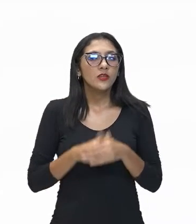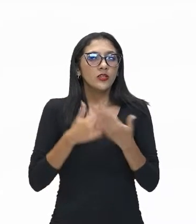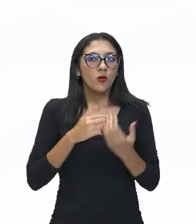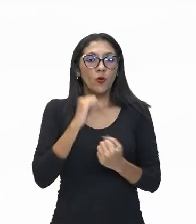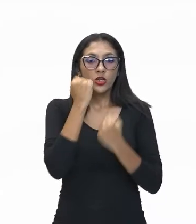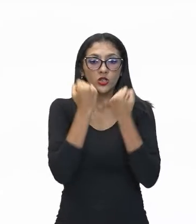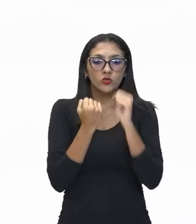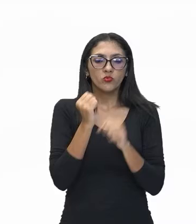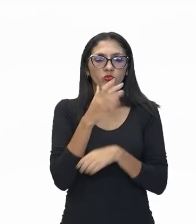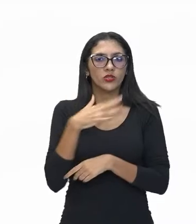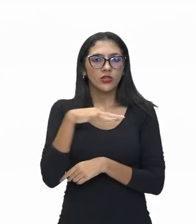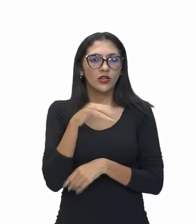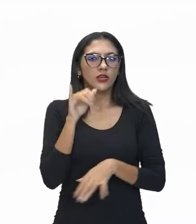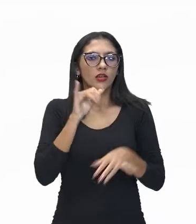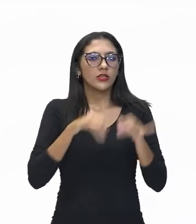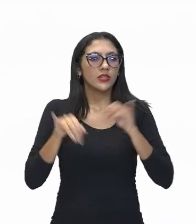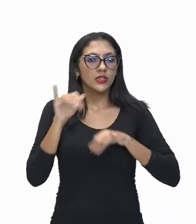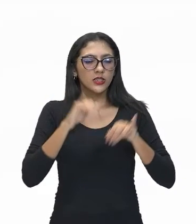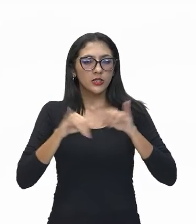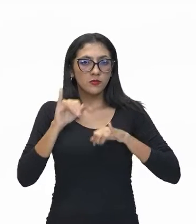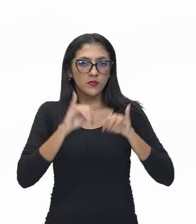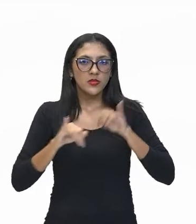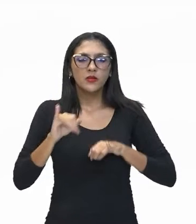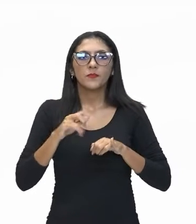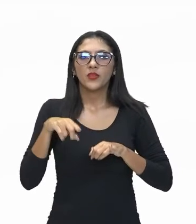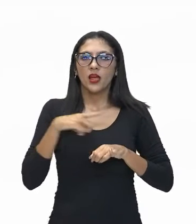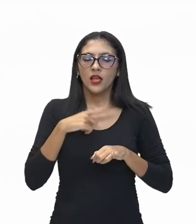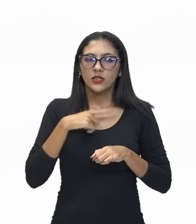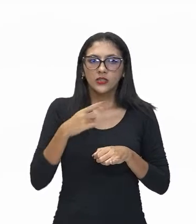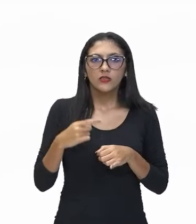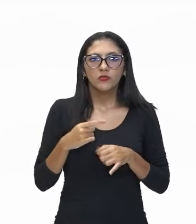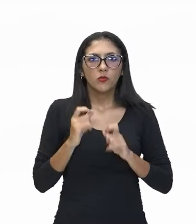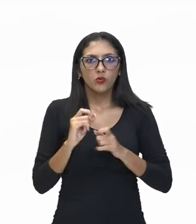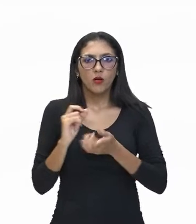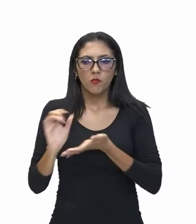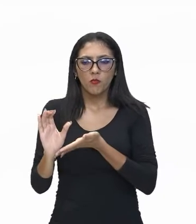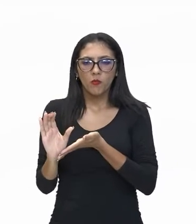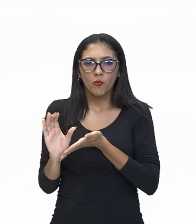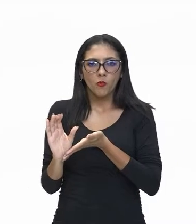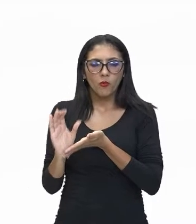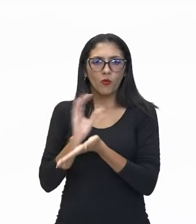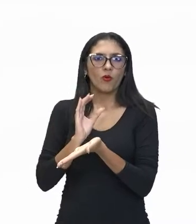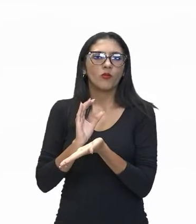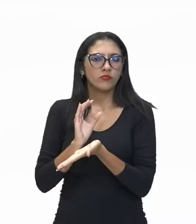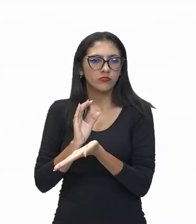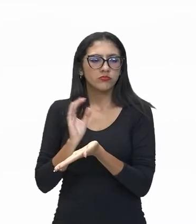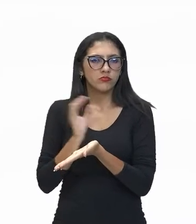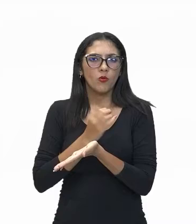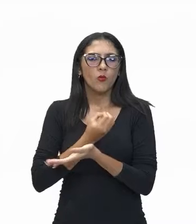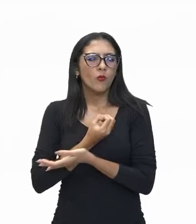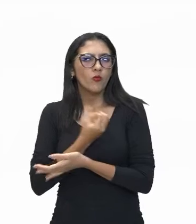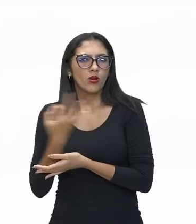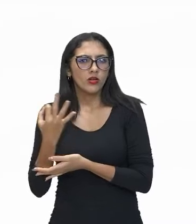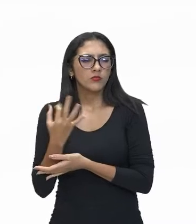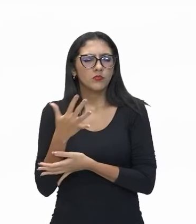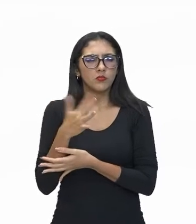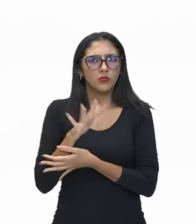Química, a indústria química teve um faturamento, aqui eu vou dar um número para vocês, né, de por volta